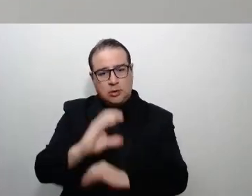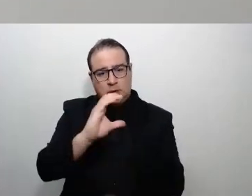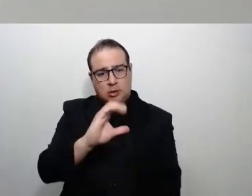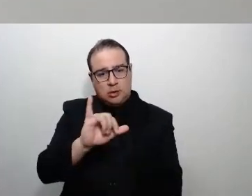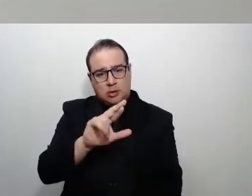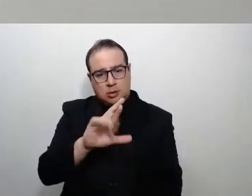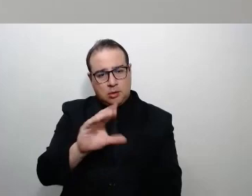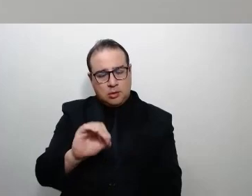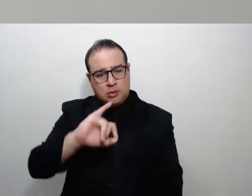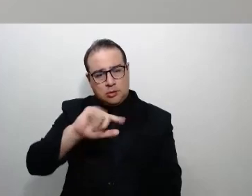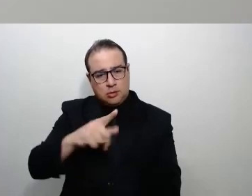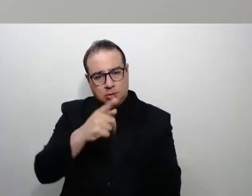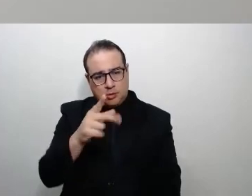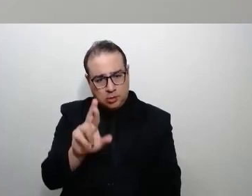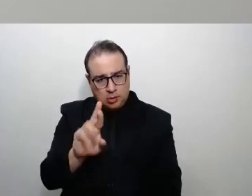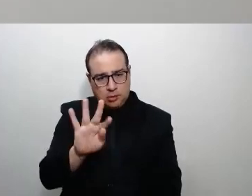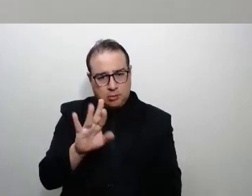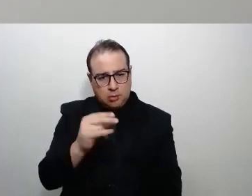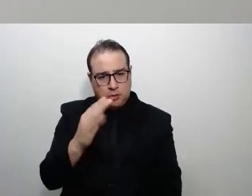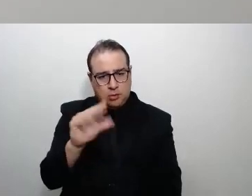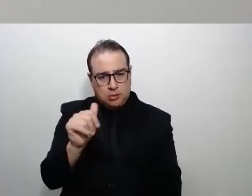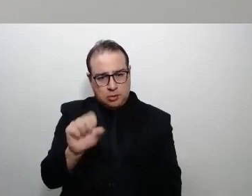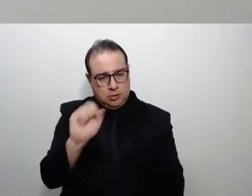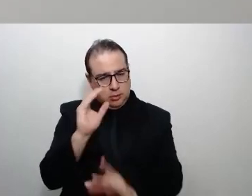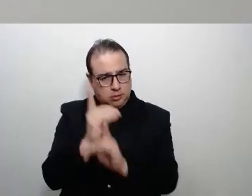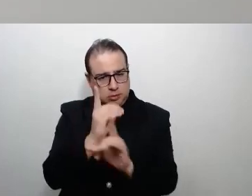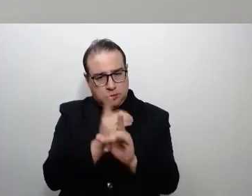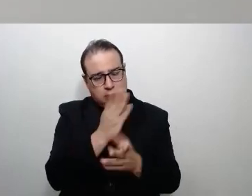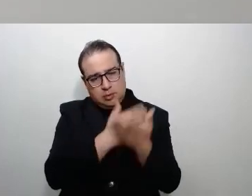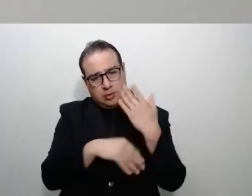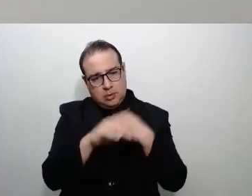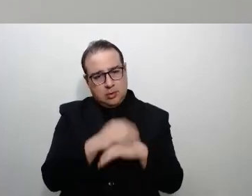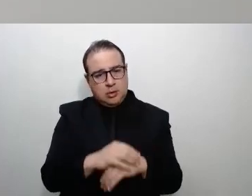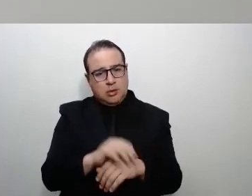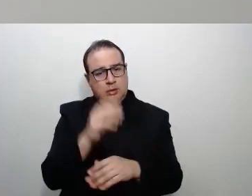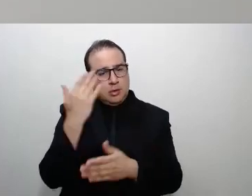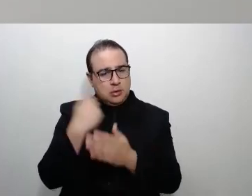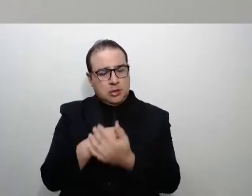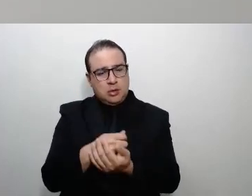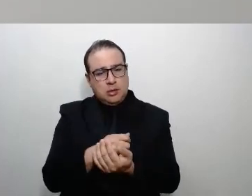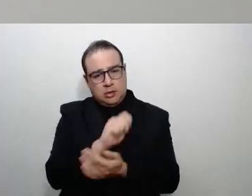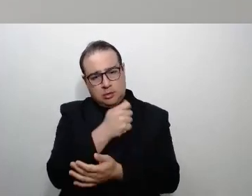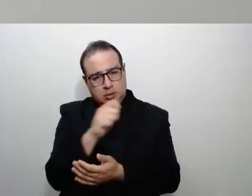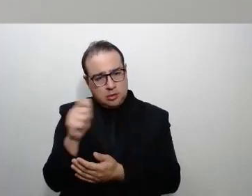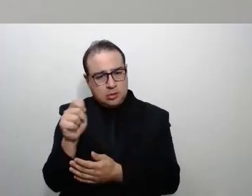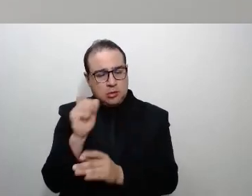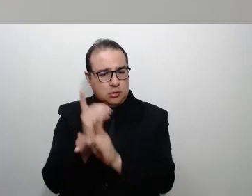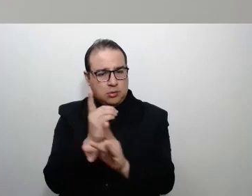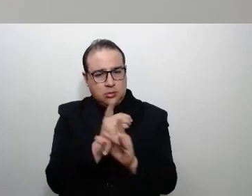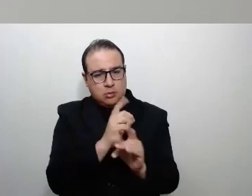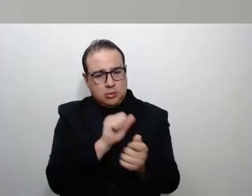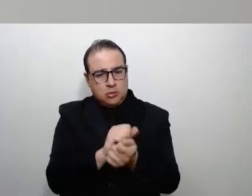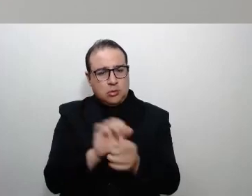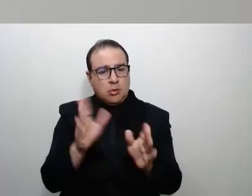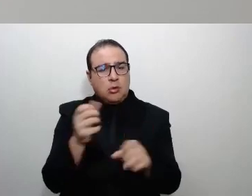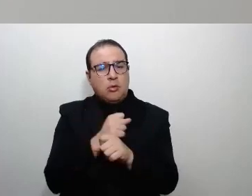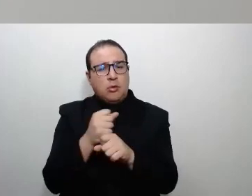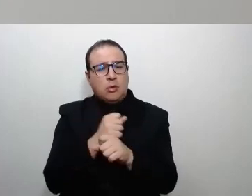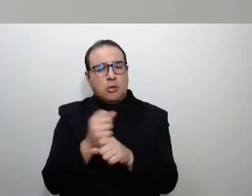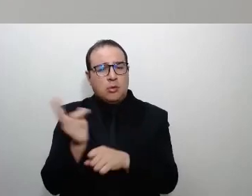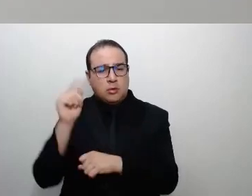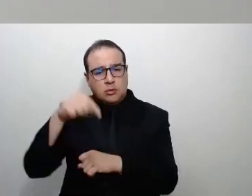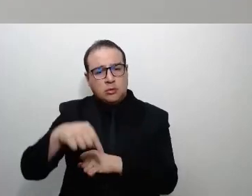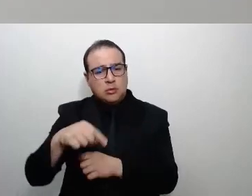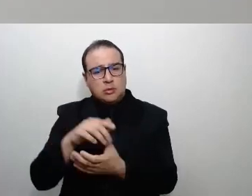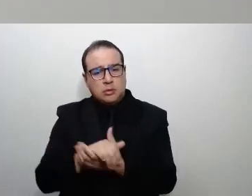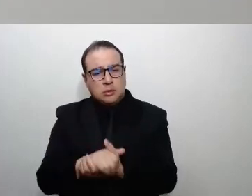o João Rebouças que eu já encontrei em épocas associativas qual era o ano que eu havia vindo aqui